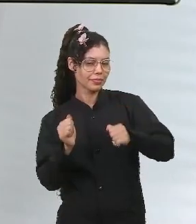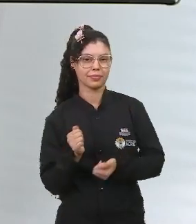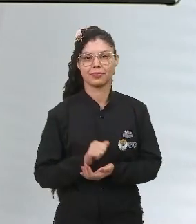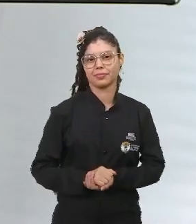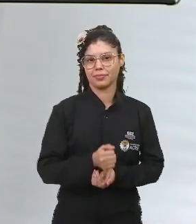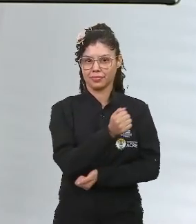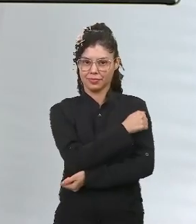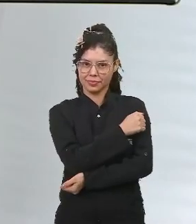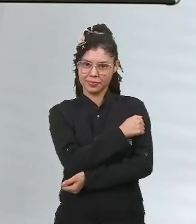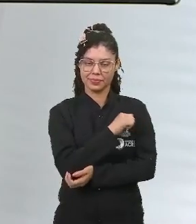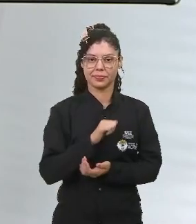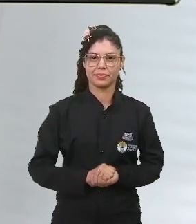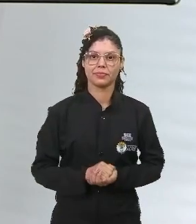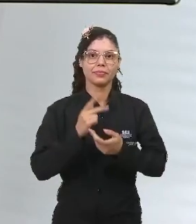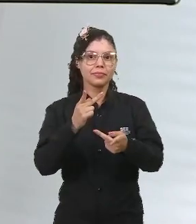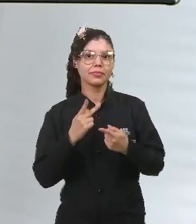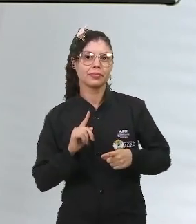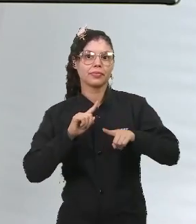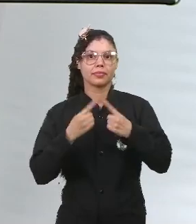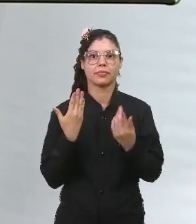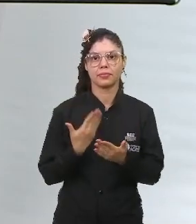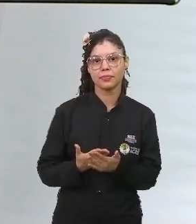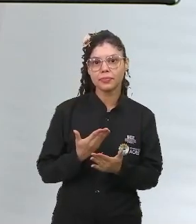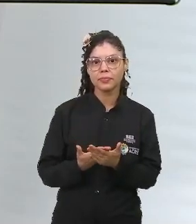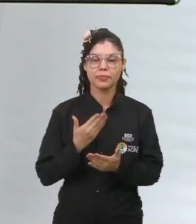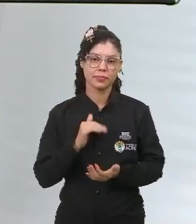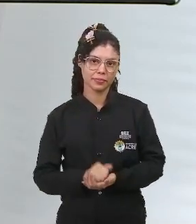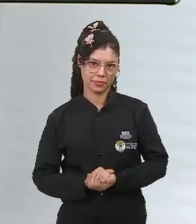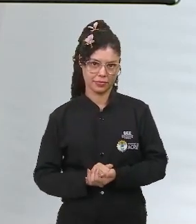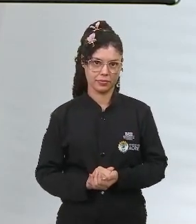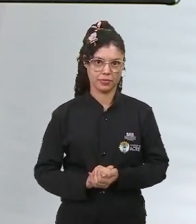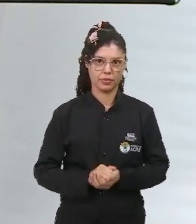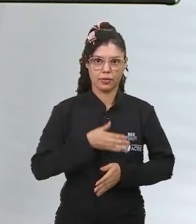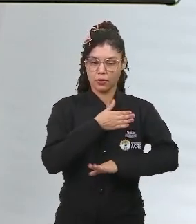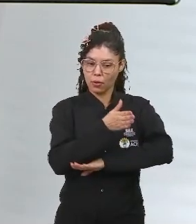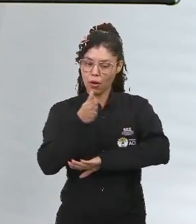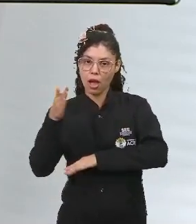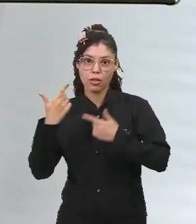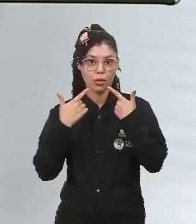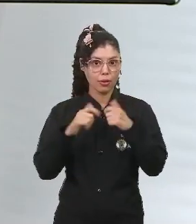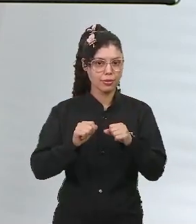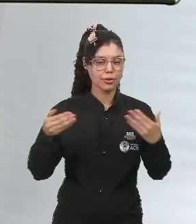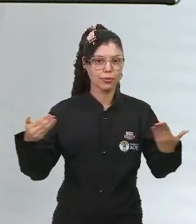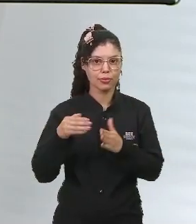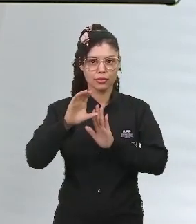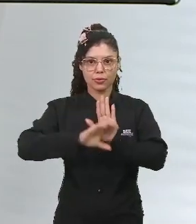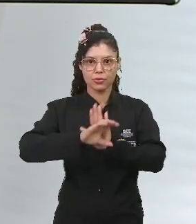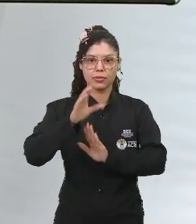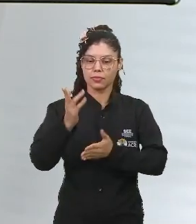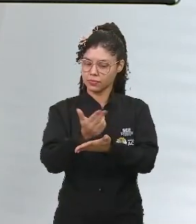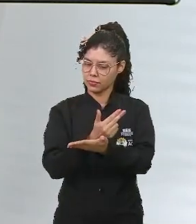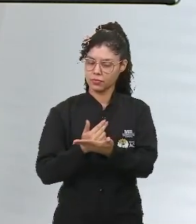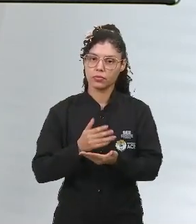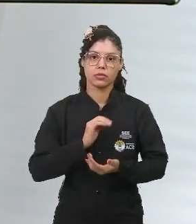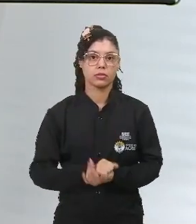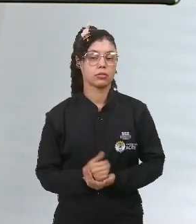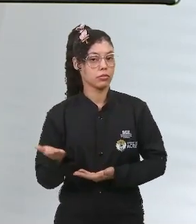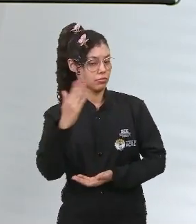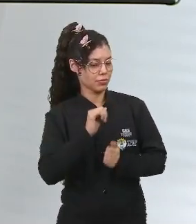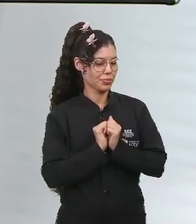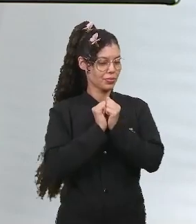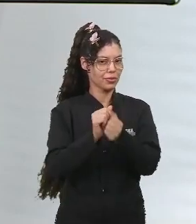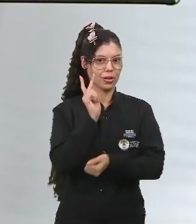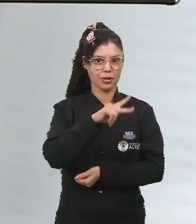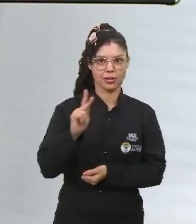Olá, querido estudante, seja bem-vindo a mais uma aula de rotas de linguagens no componente de arte e comigo, que